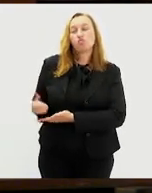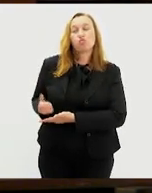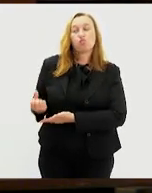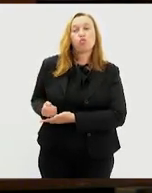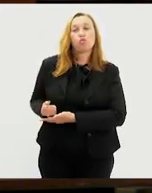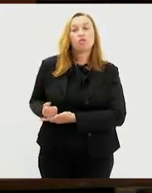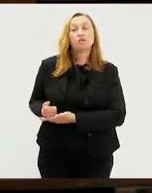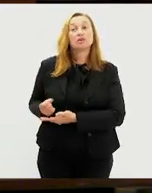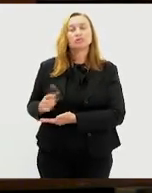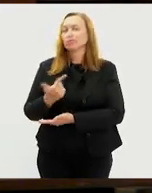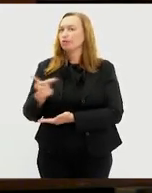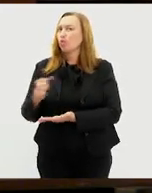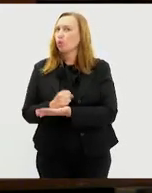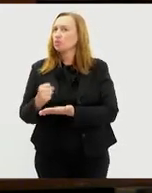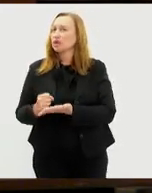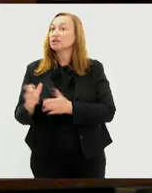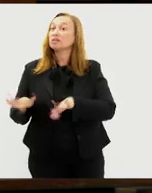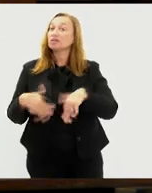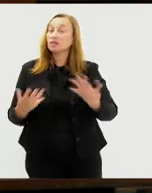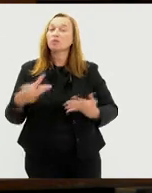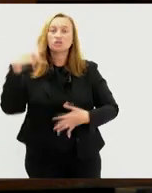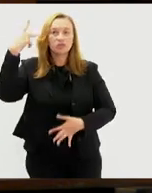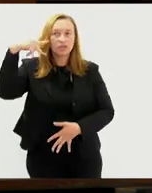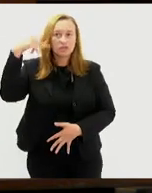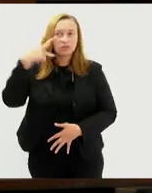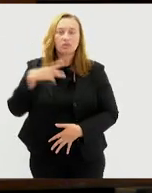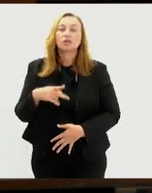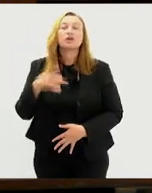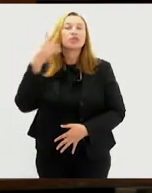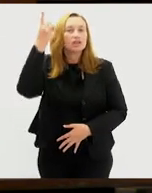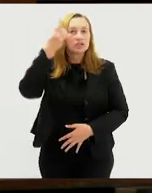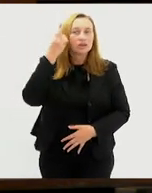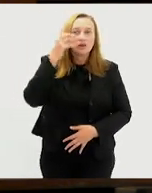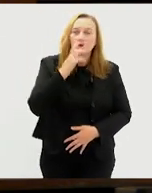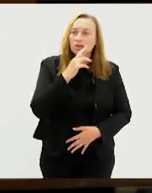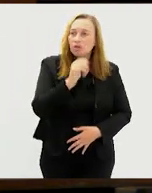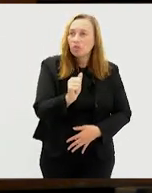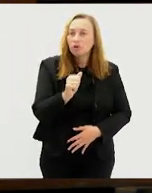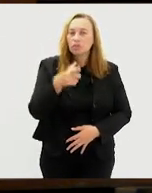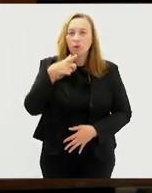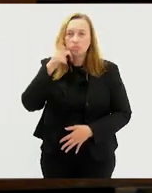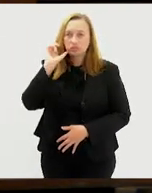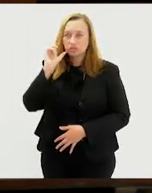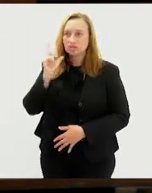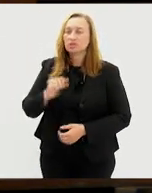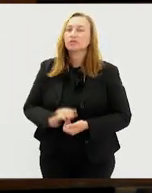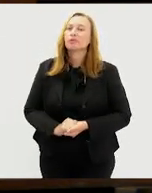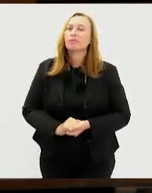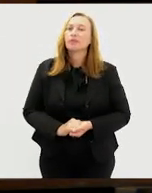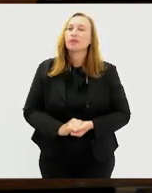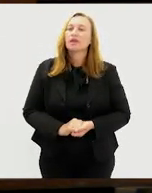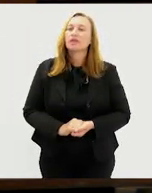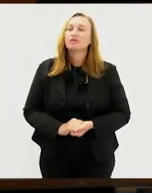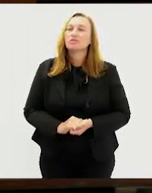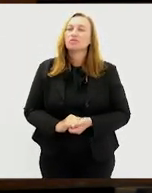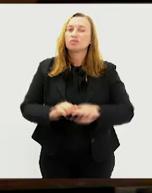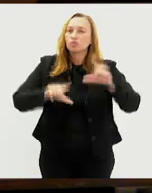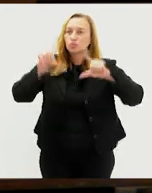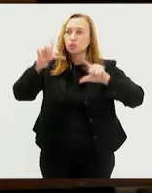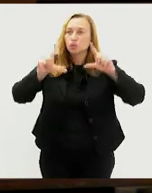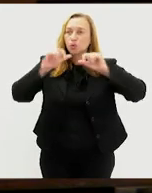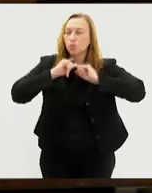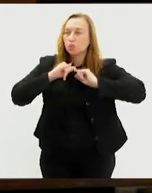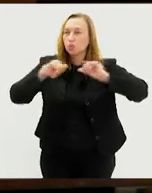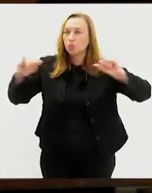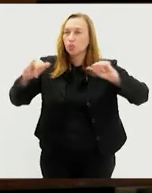aí os vereadores Deputado Rodrigo estiveram ontem com grande ví de comunicação denunciando